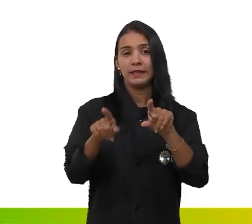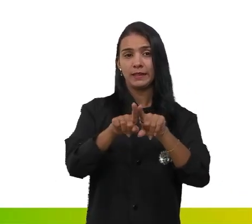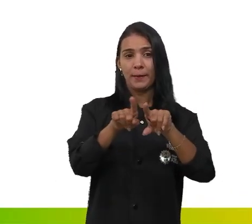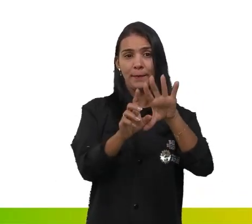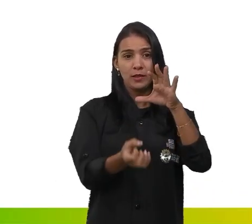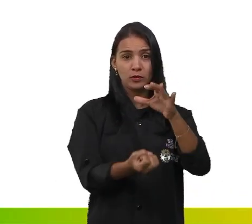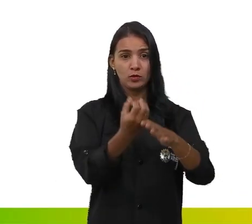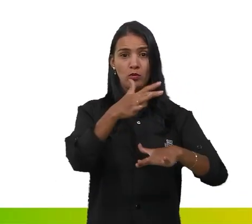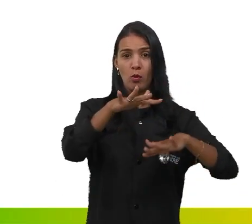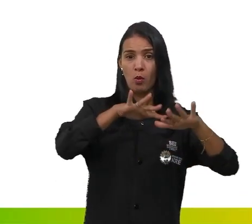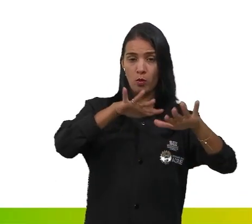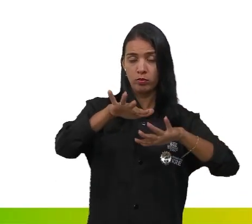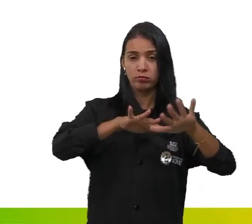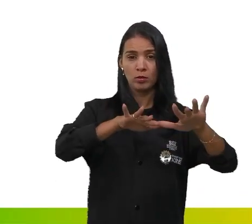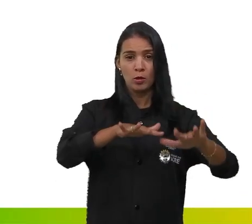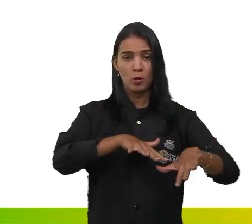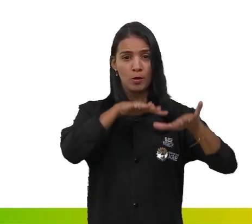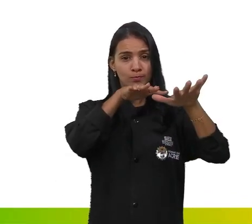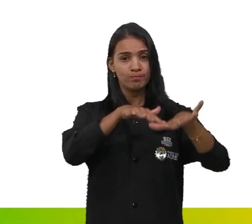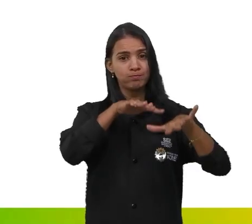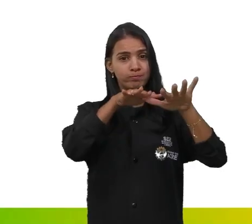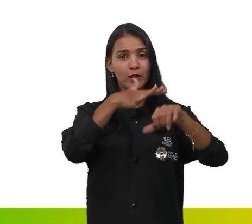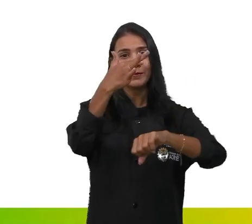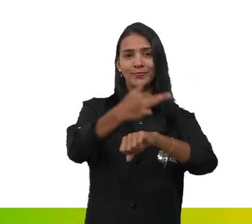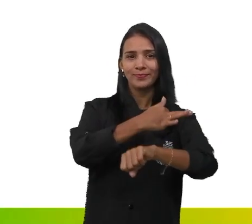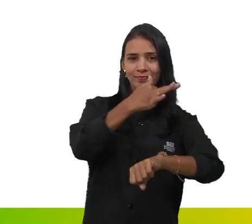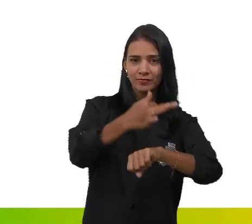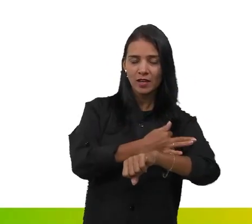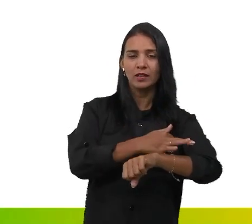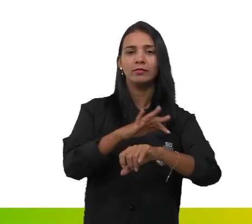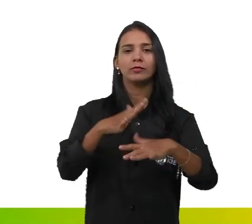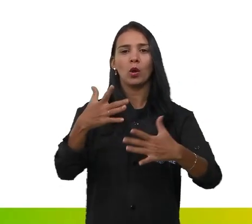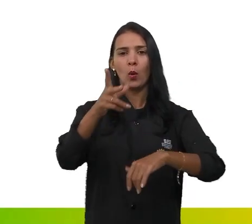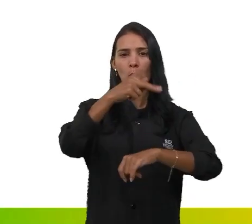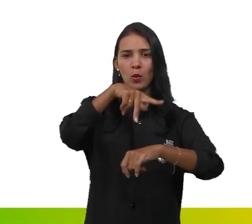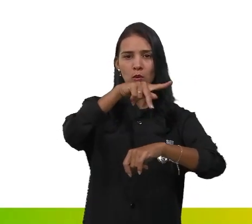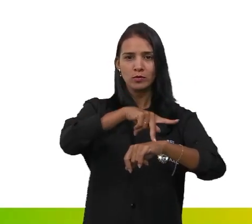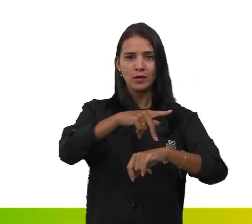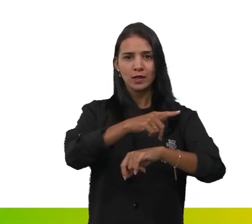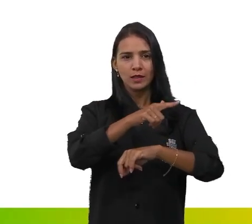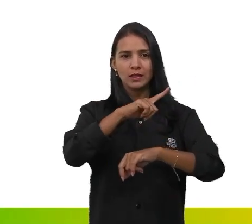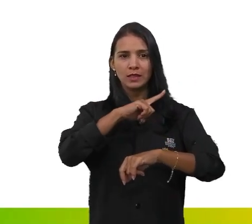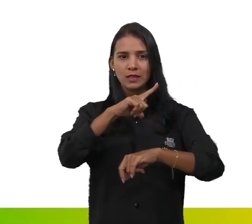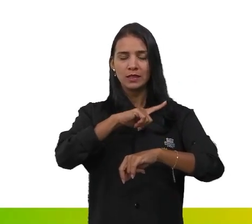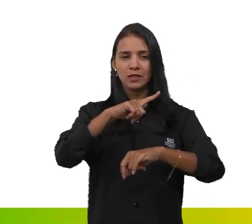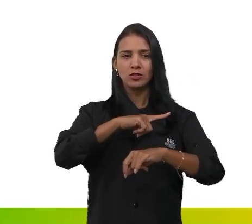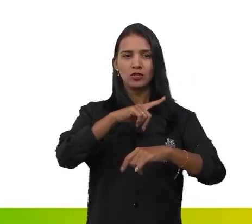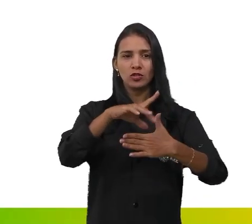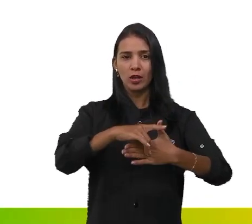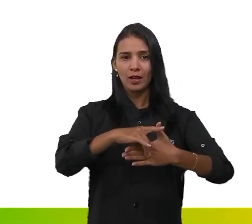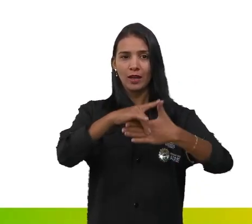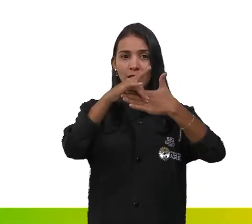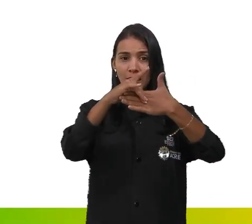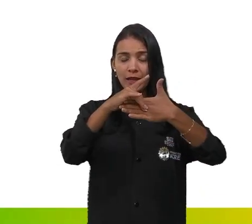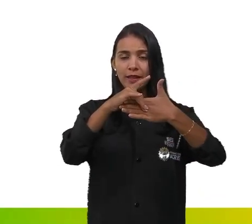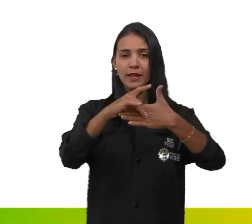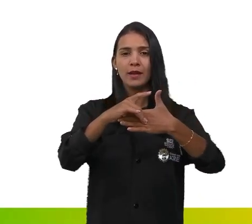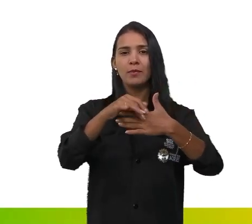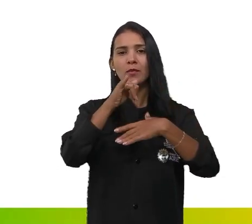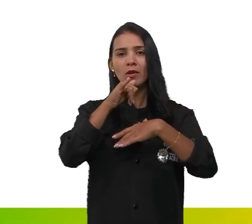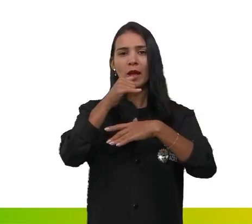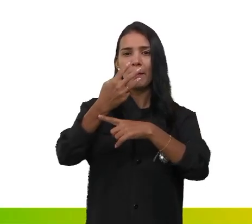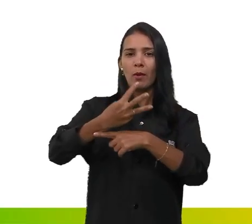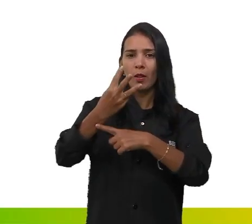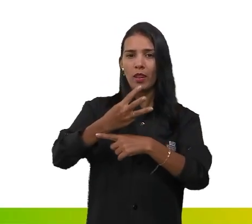resistência, como eu já falei, né, os países não alinhados, liderados por nações do chamado Terceiro Mundo ou países